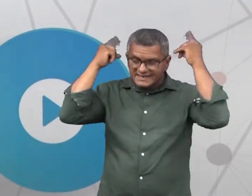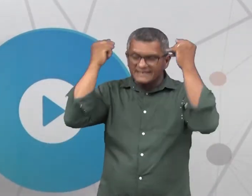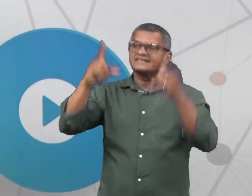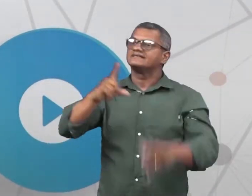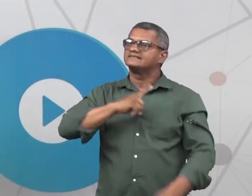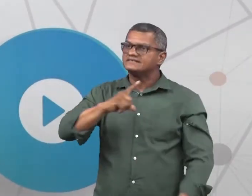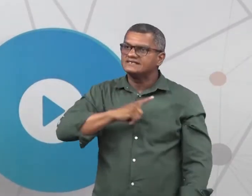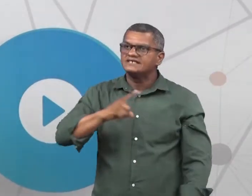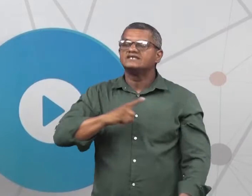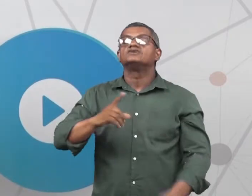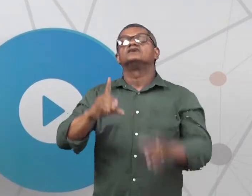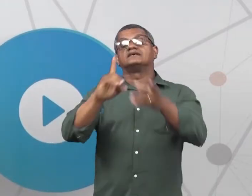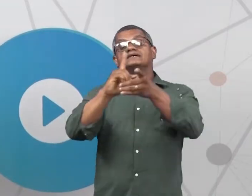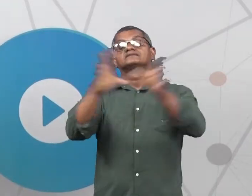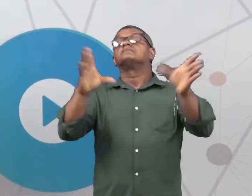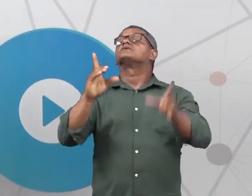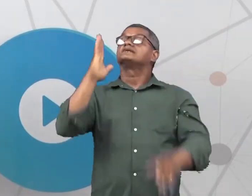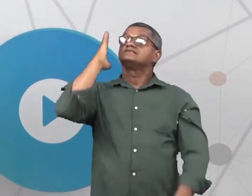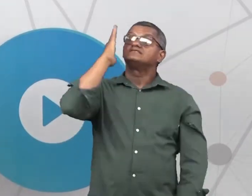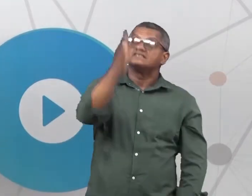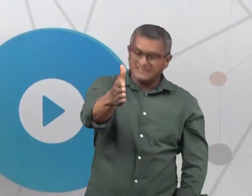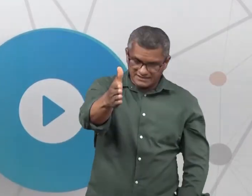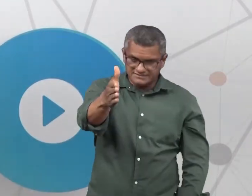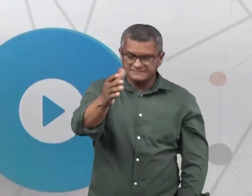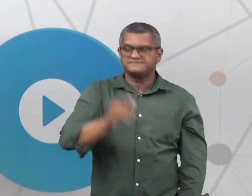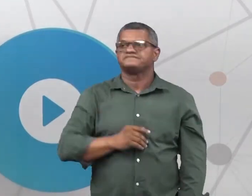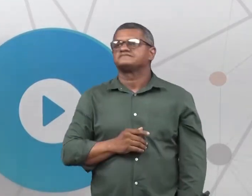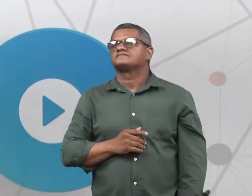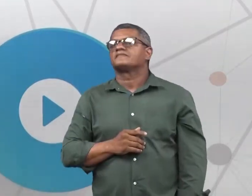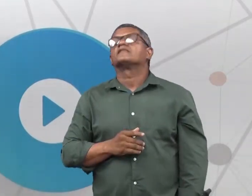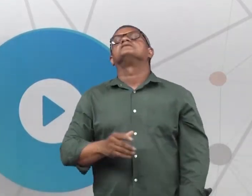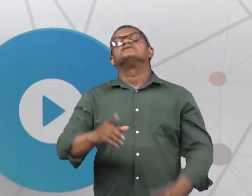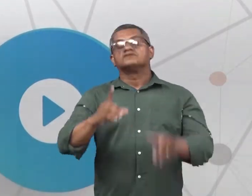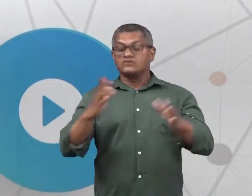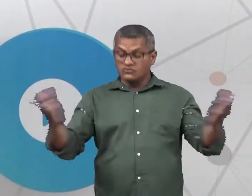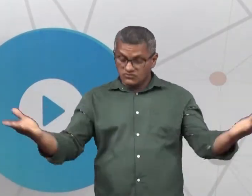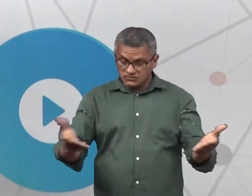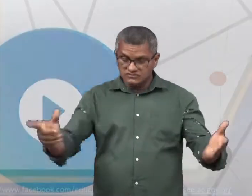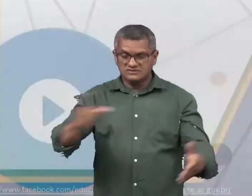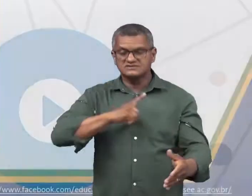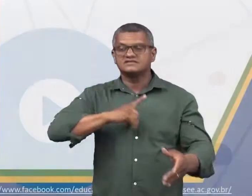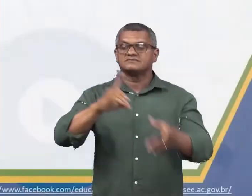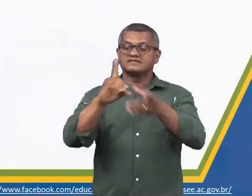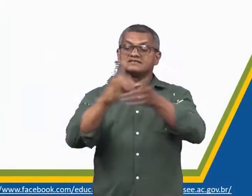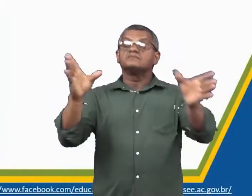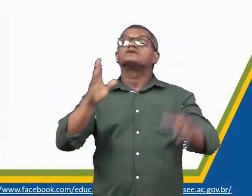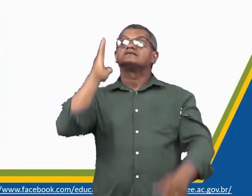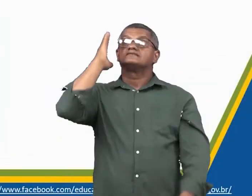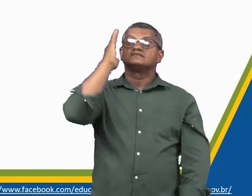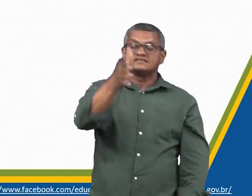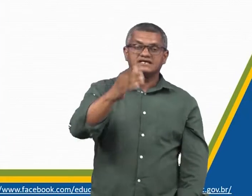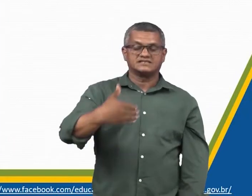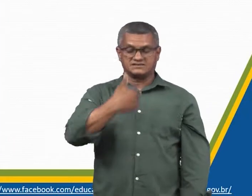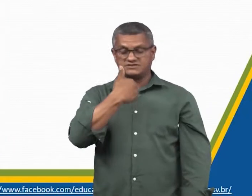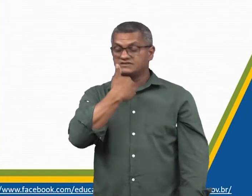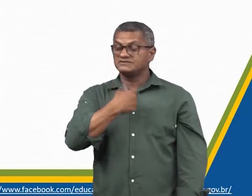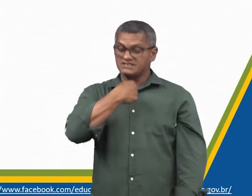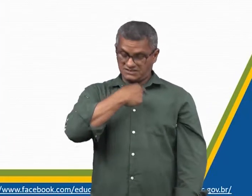Hoje também nós temos aí a democracia direta. Em algumas regiões da